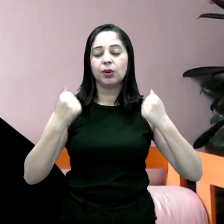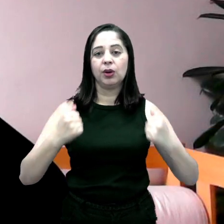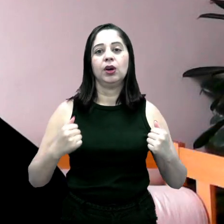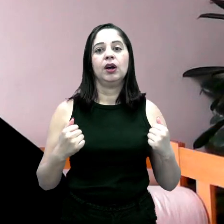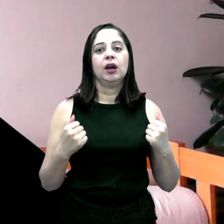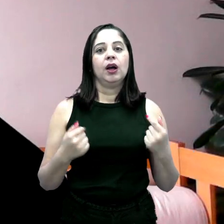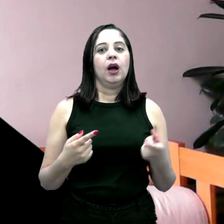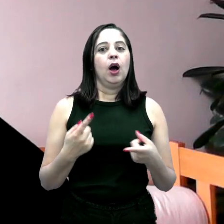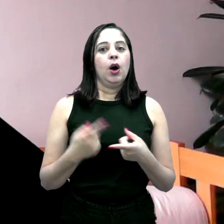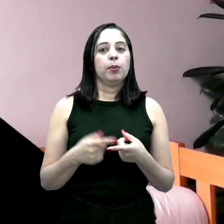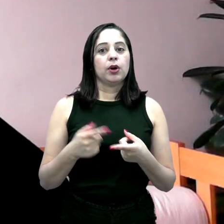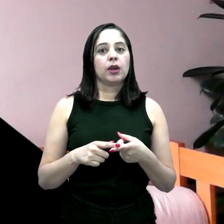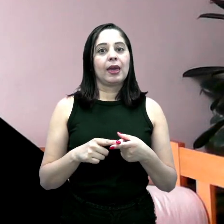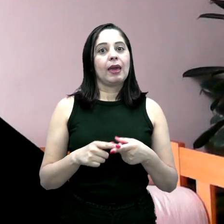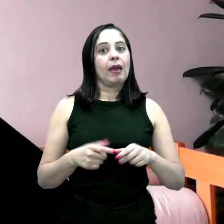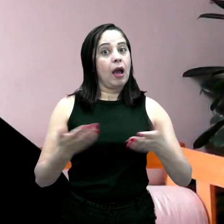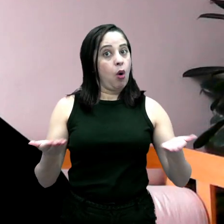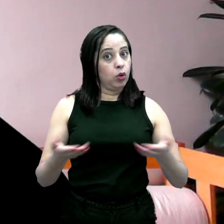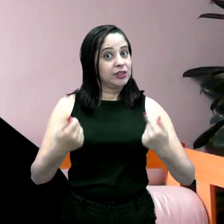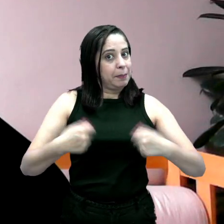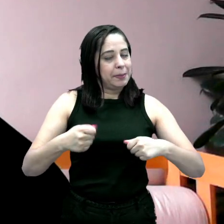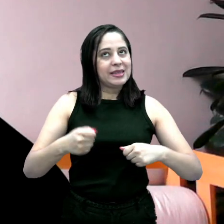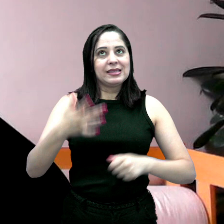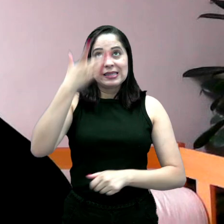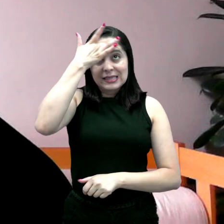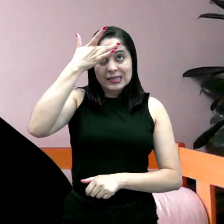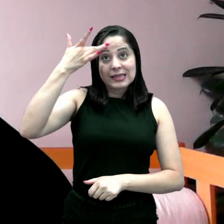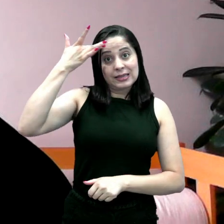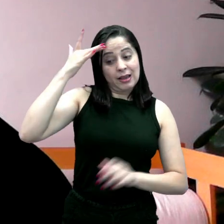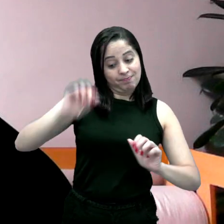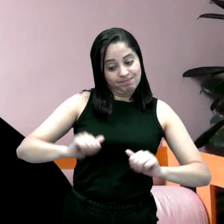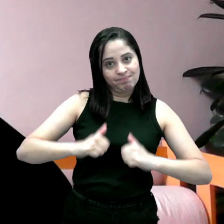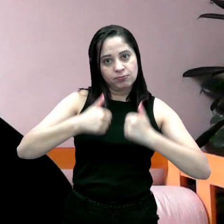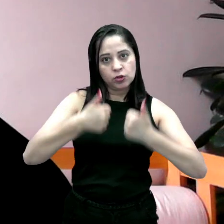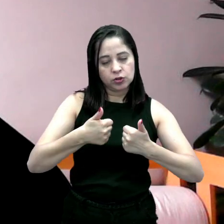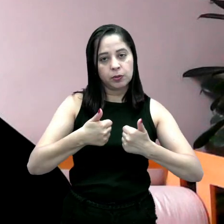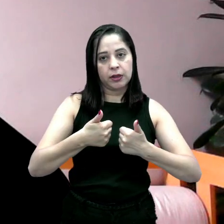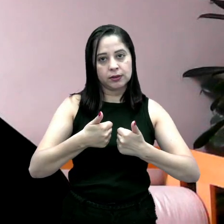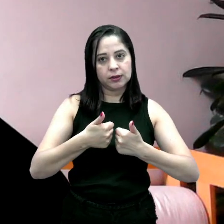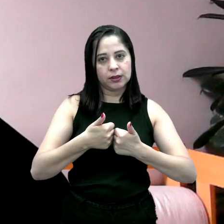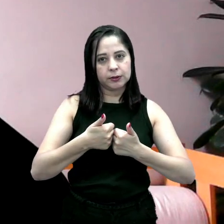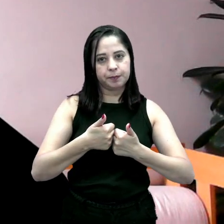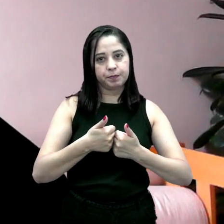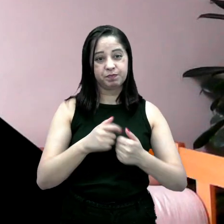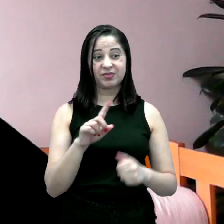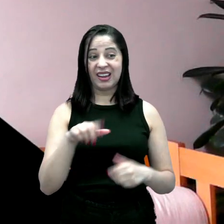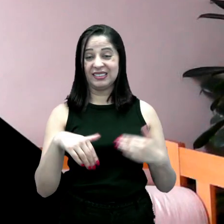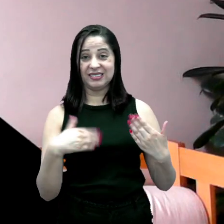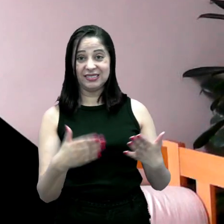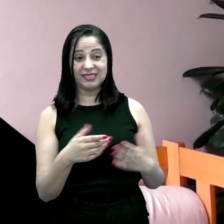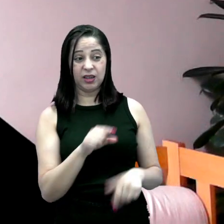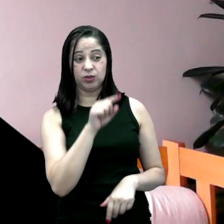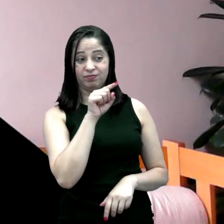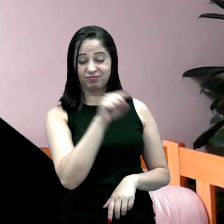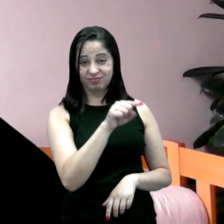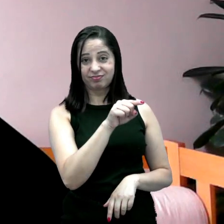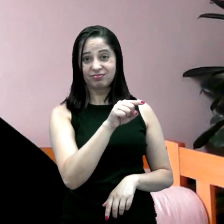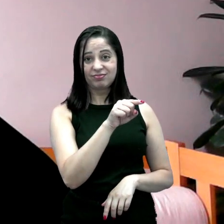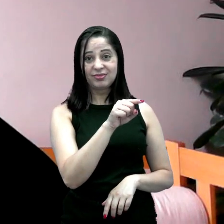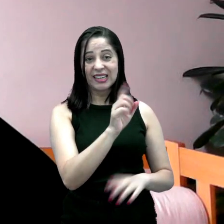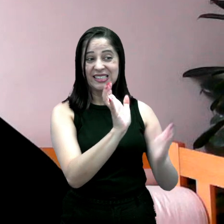olhando para a nossa saúde psicológica. Então, esses efeitos nesses grupos